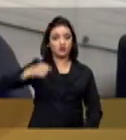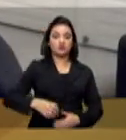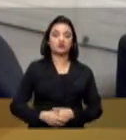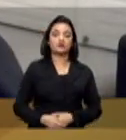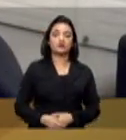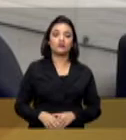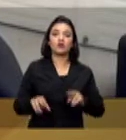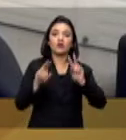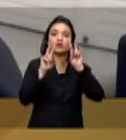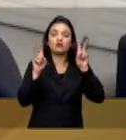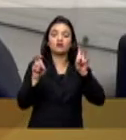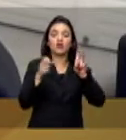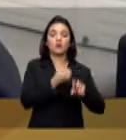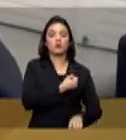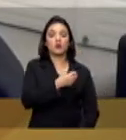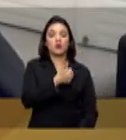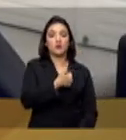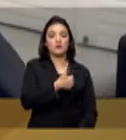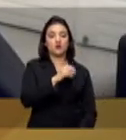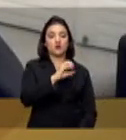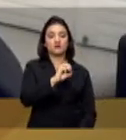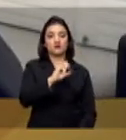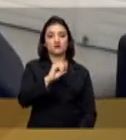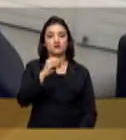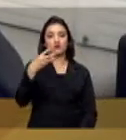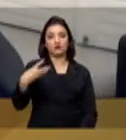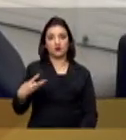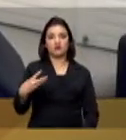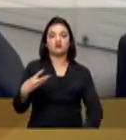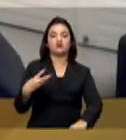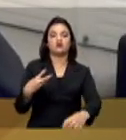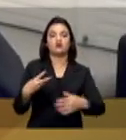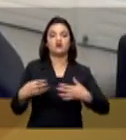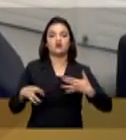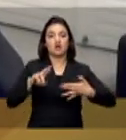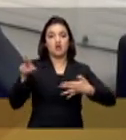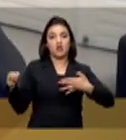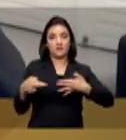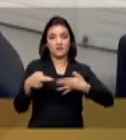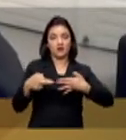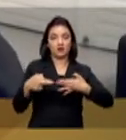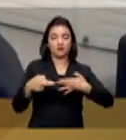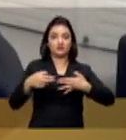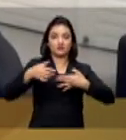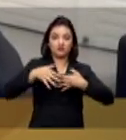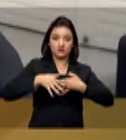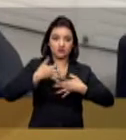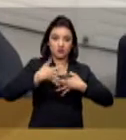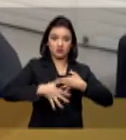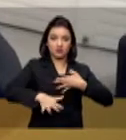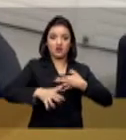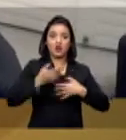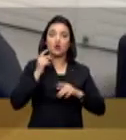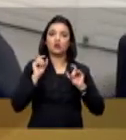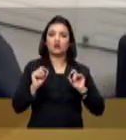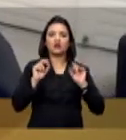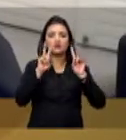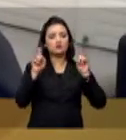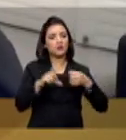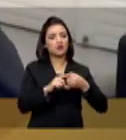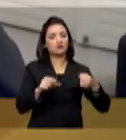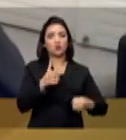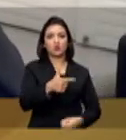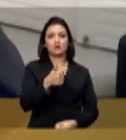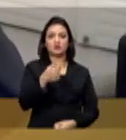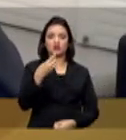o tema 1003 da repercussão geral, que gravita sobre a discussão relativa à constitucionalidade do artigo 273 do